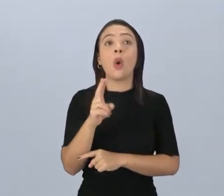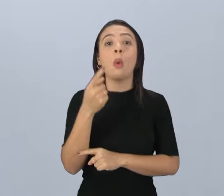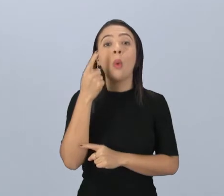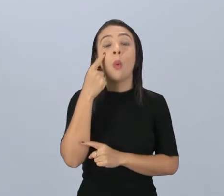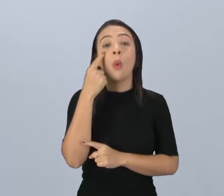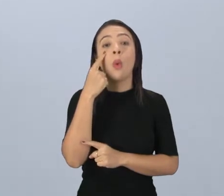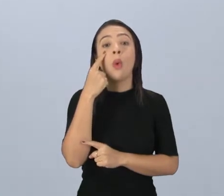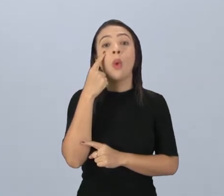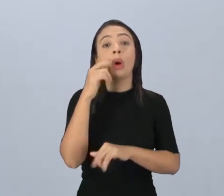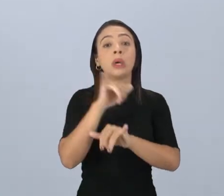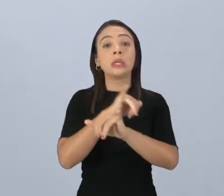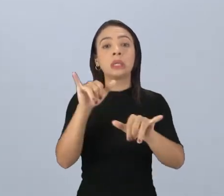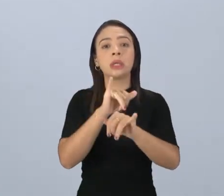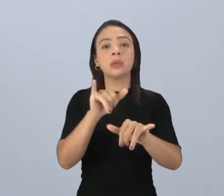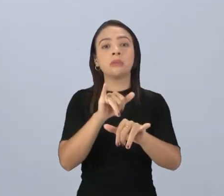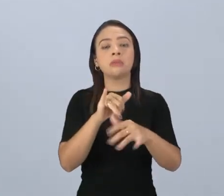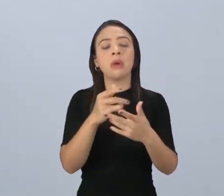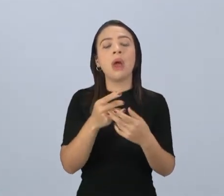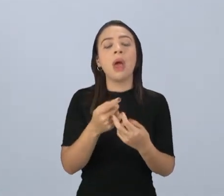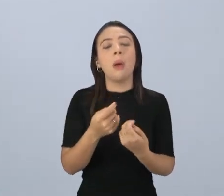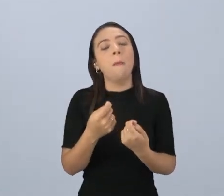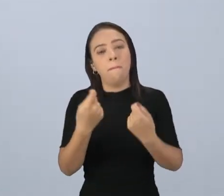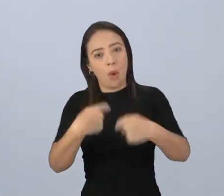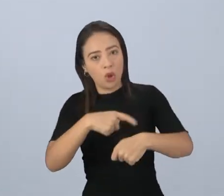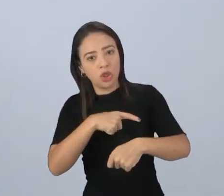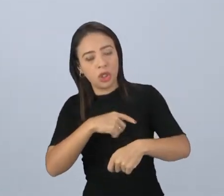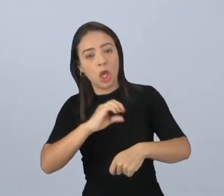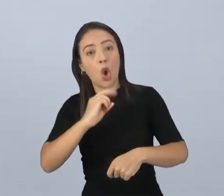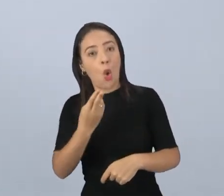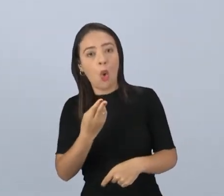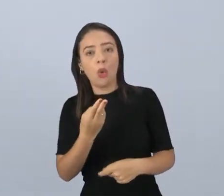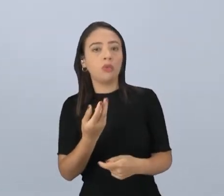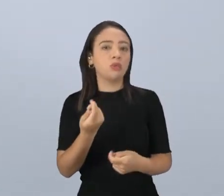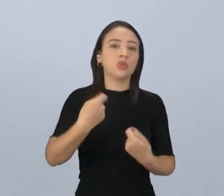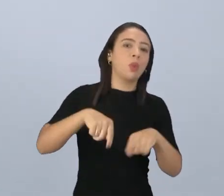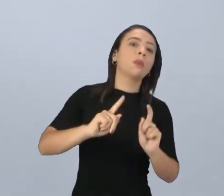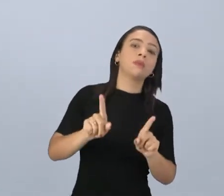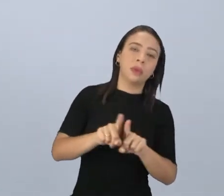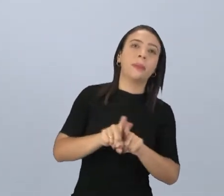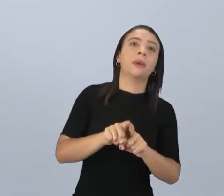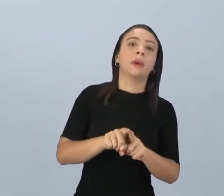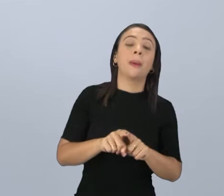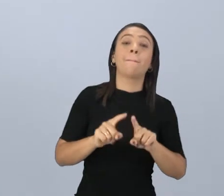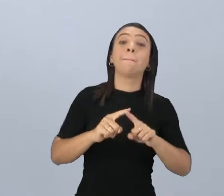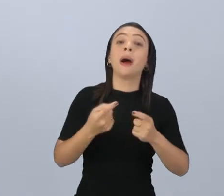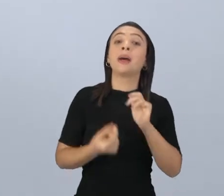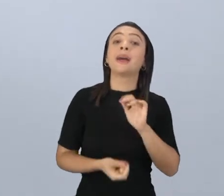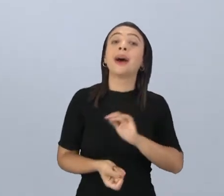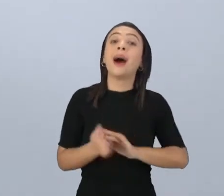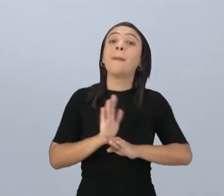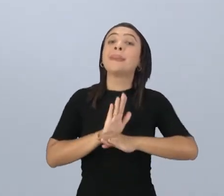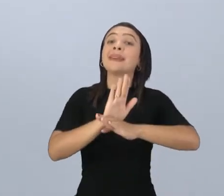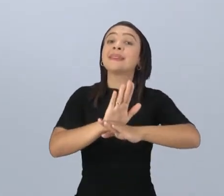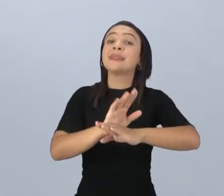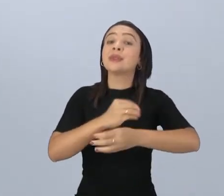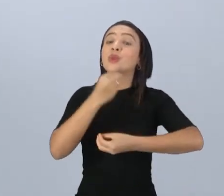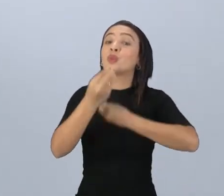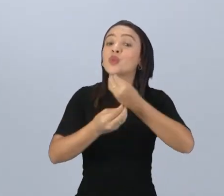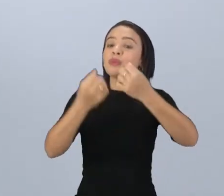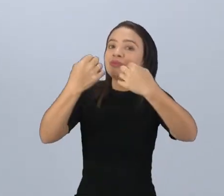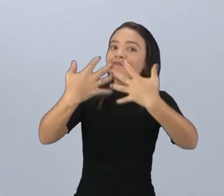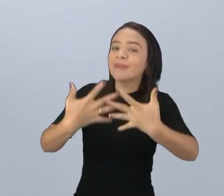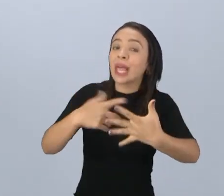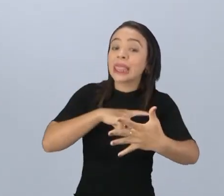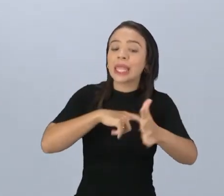notícia. Ele é facultativo, mas ele entrega para nós mais pistas sobre o que iremos falar